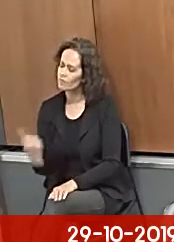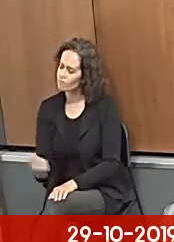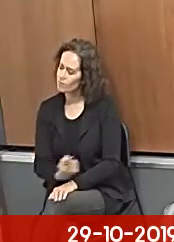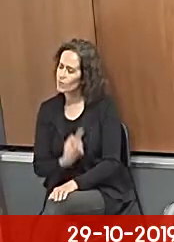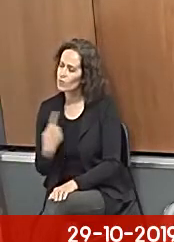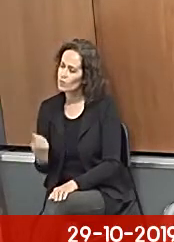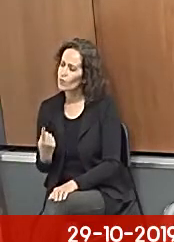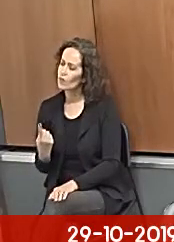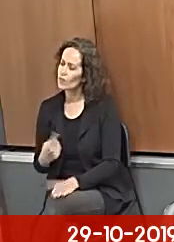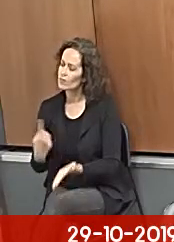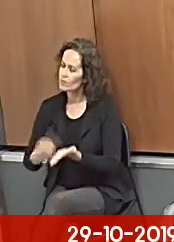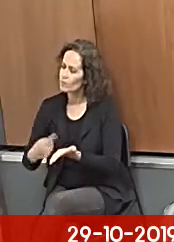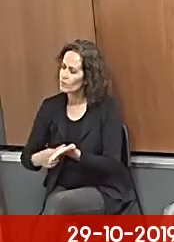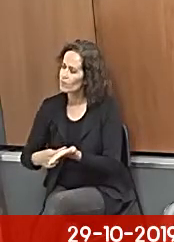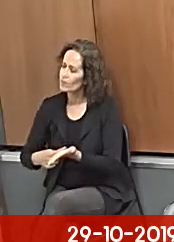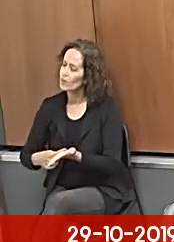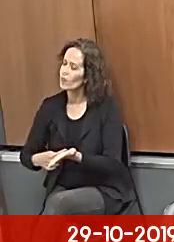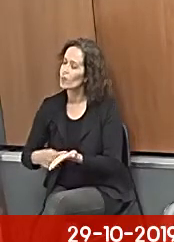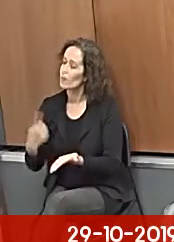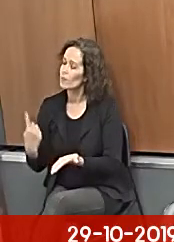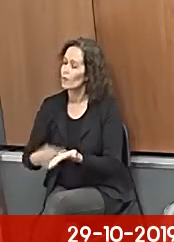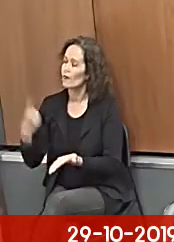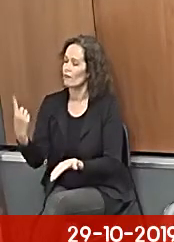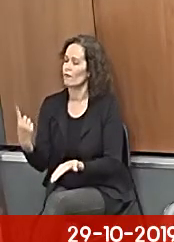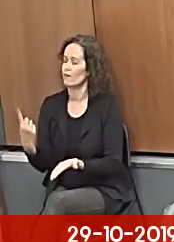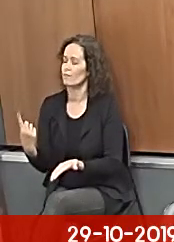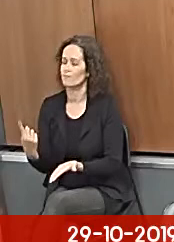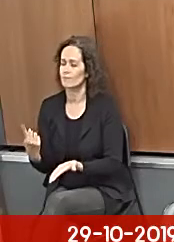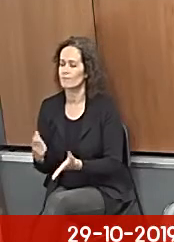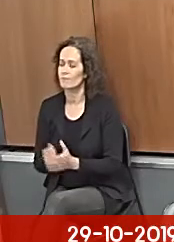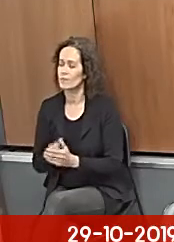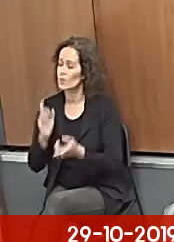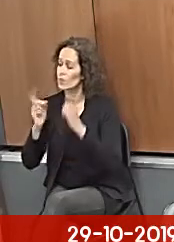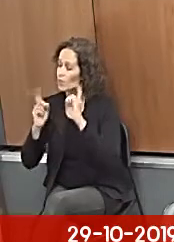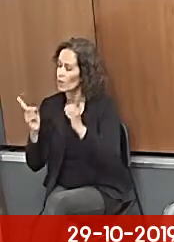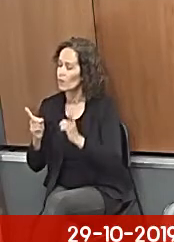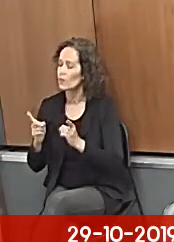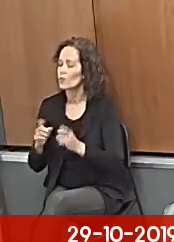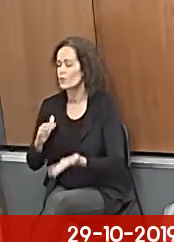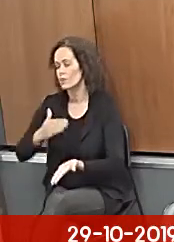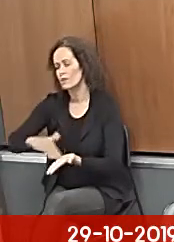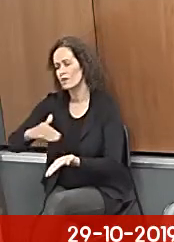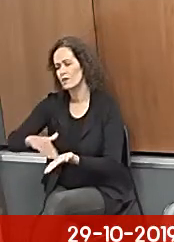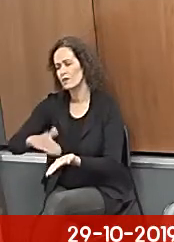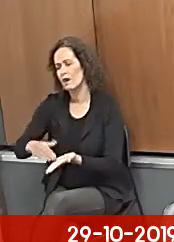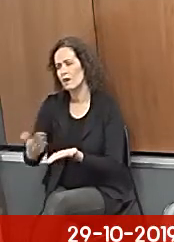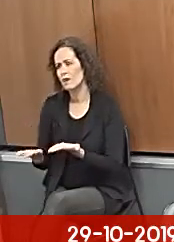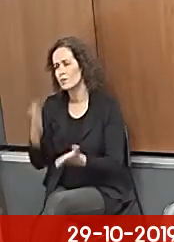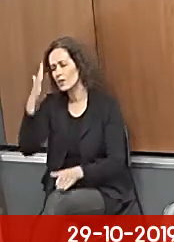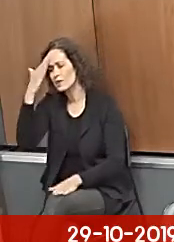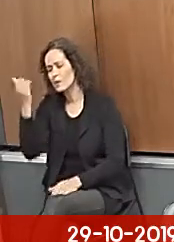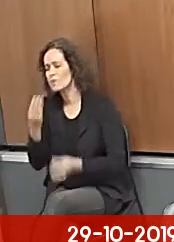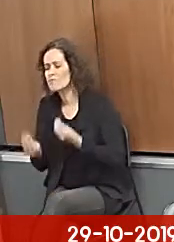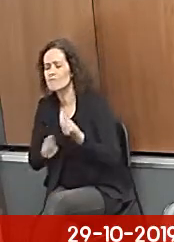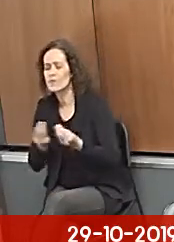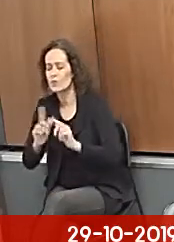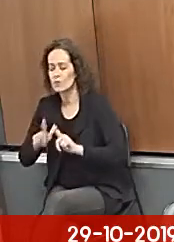agendar lá na subsecretaria, um momento lá com o nosso subsecretário, para ver que tipo de ação que a gente